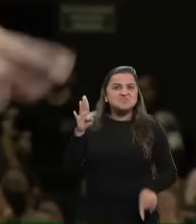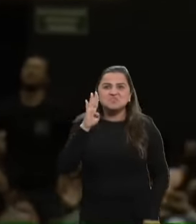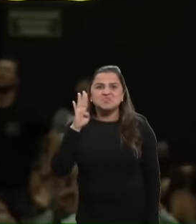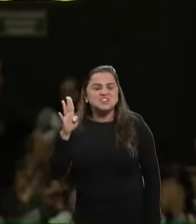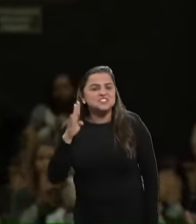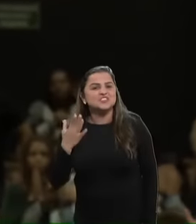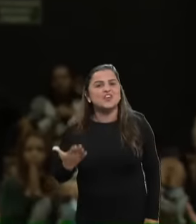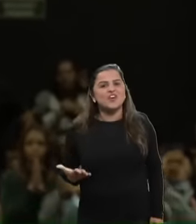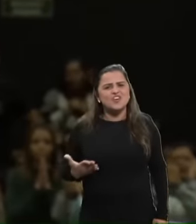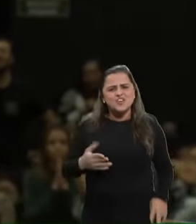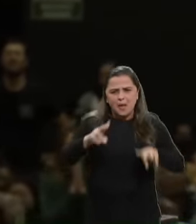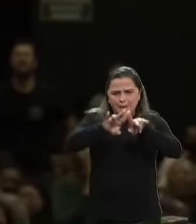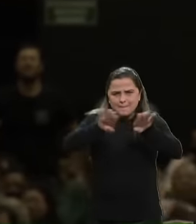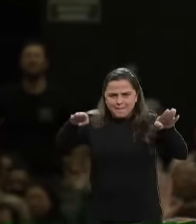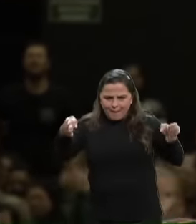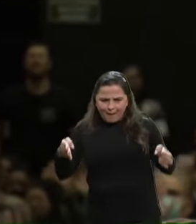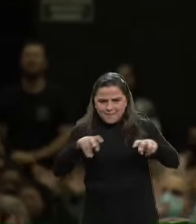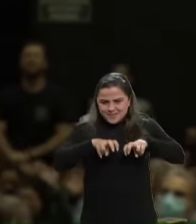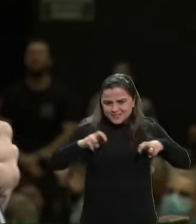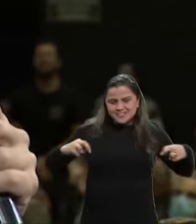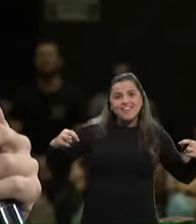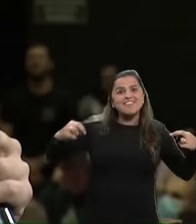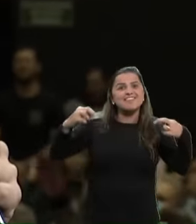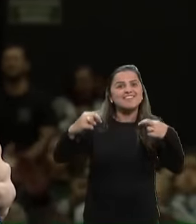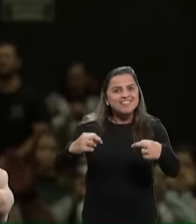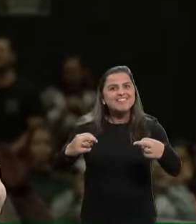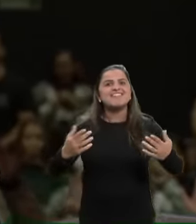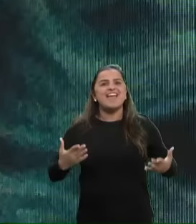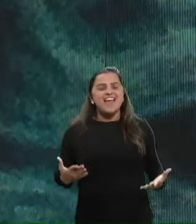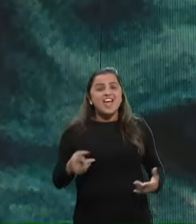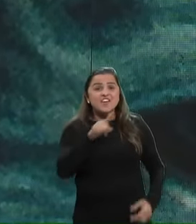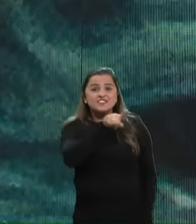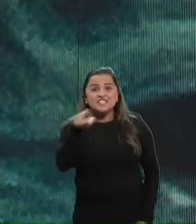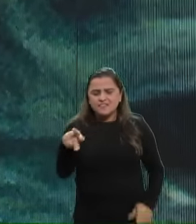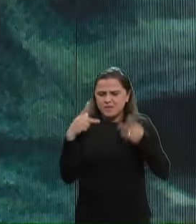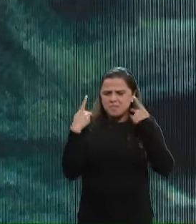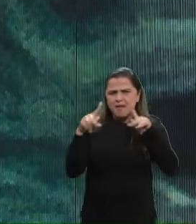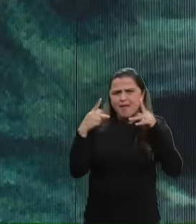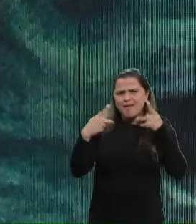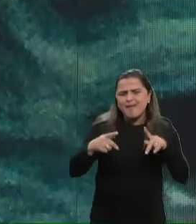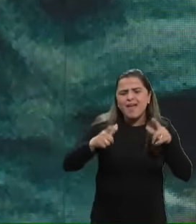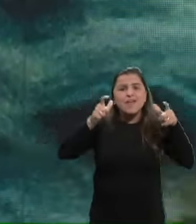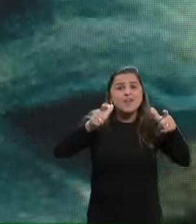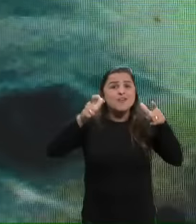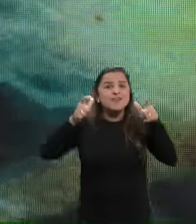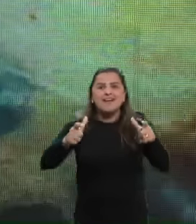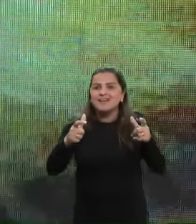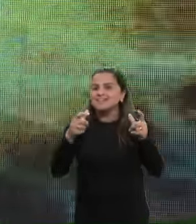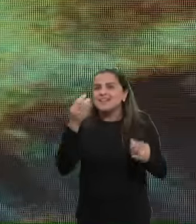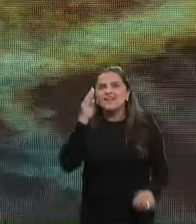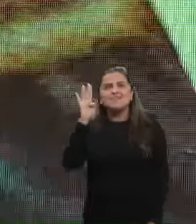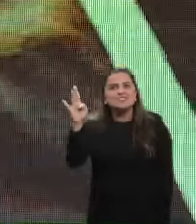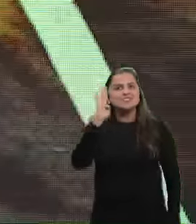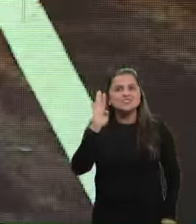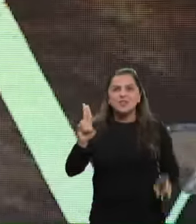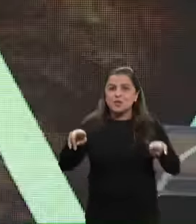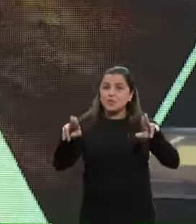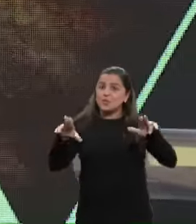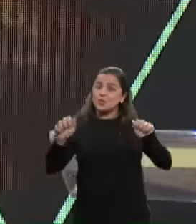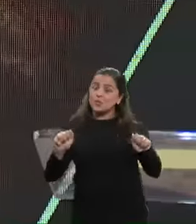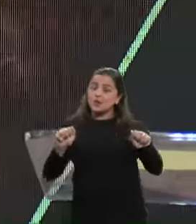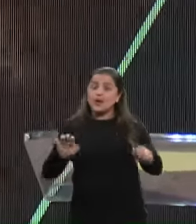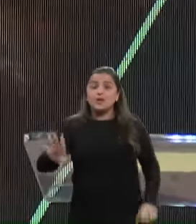assentar em mesa que nunca se assentou. Você vai pregar, vai ministrar em lugares que você nunca imaginou. Porque